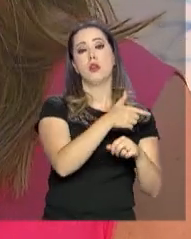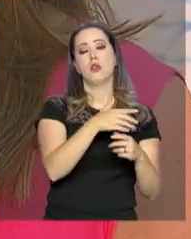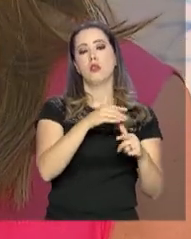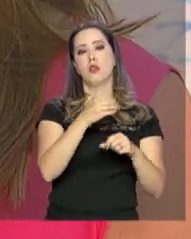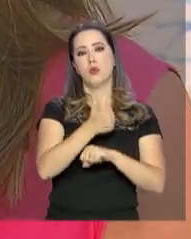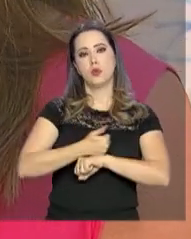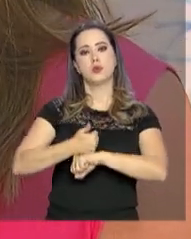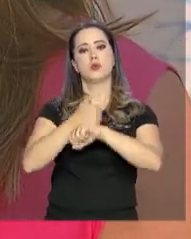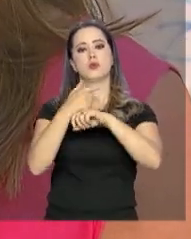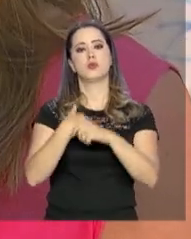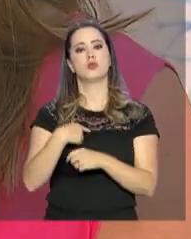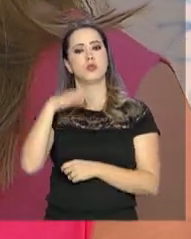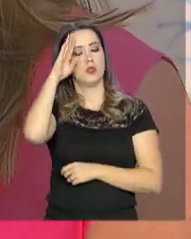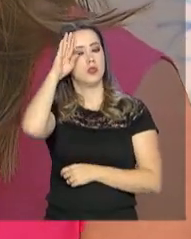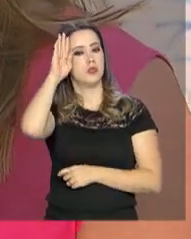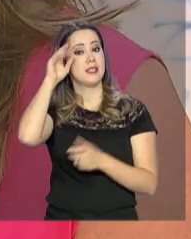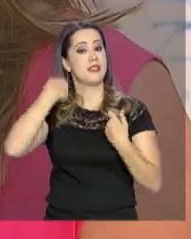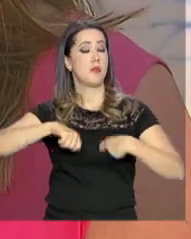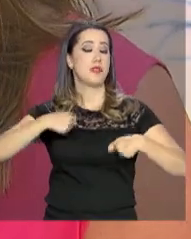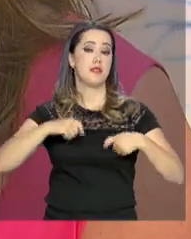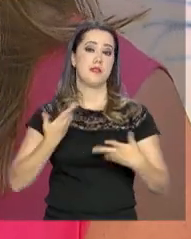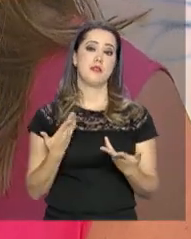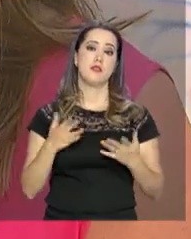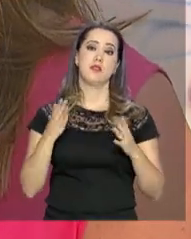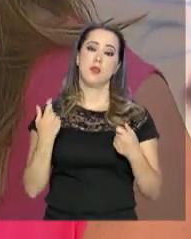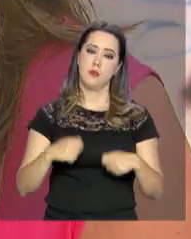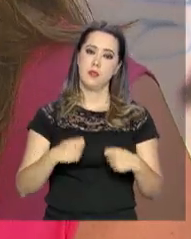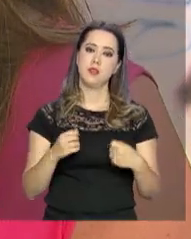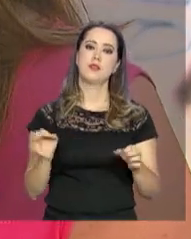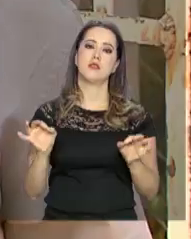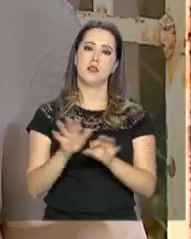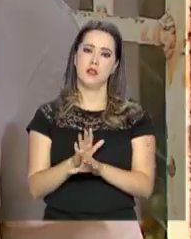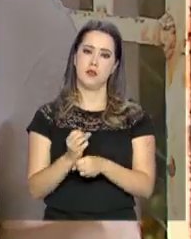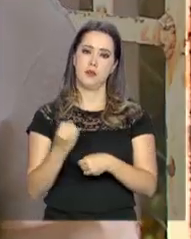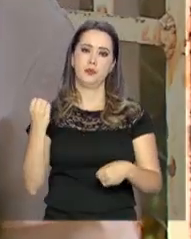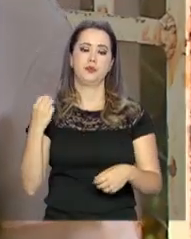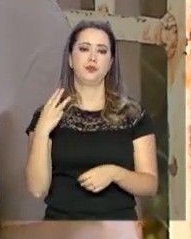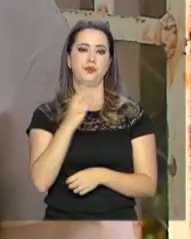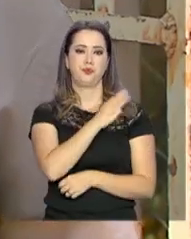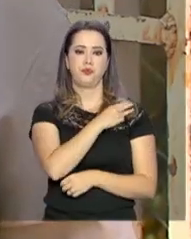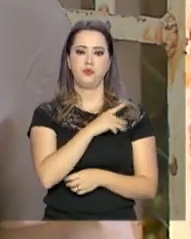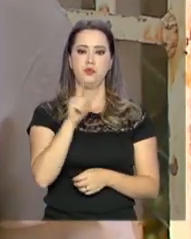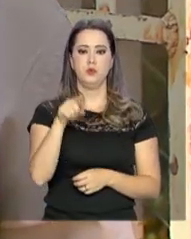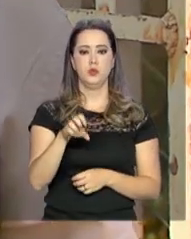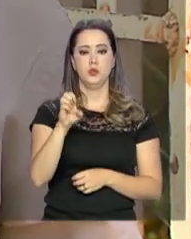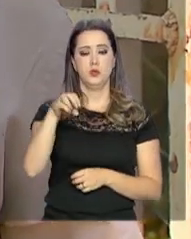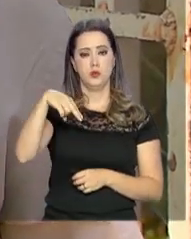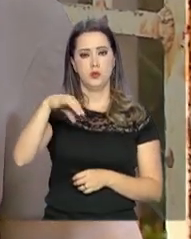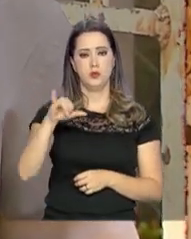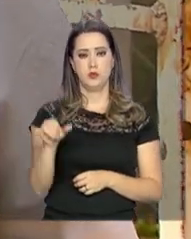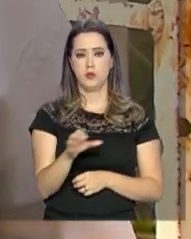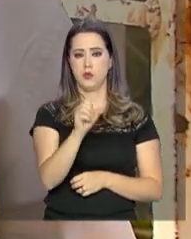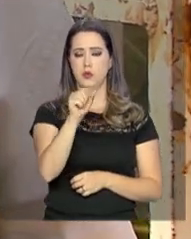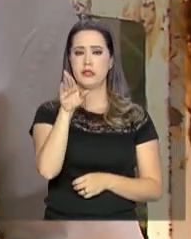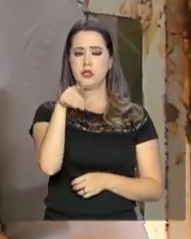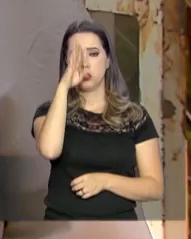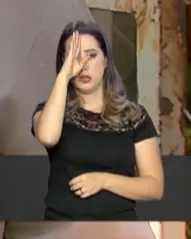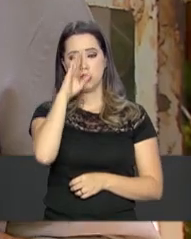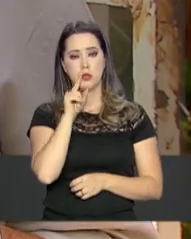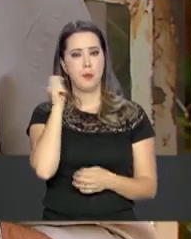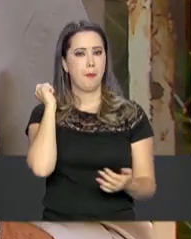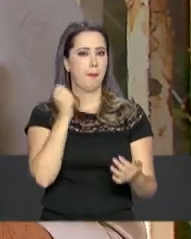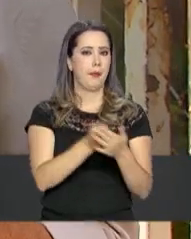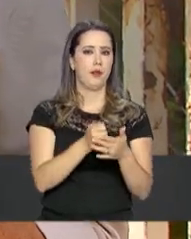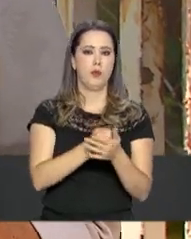Pretendo fazer uma faculdade, então para isso eu tenho que concluir esse meu ensino médio. O Enseja é um exame gratuito, totalmente custeado pelo